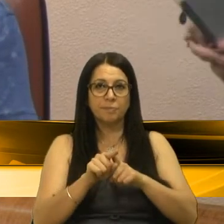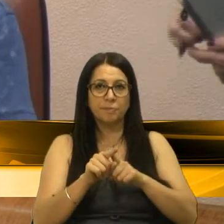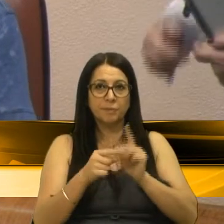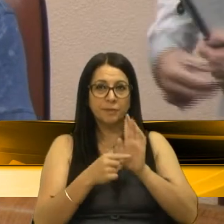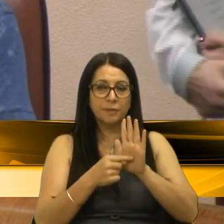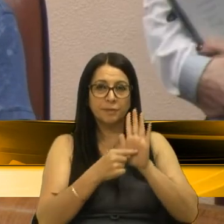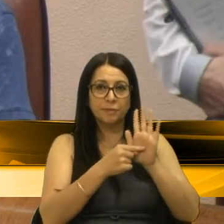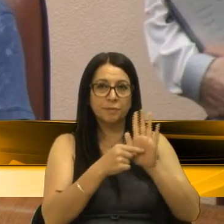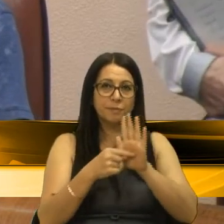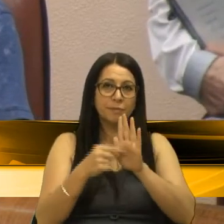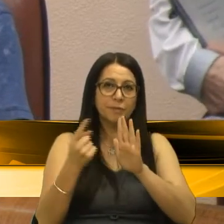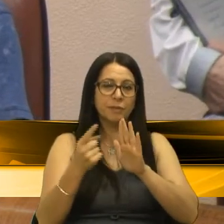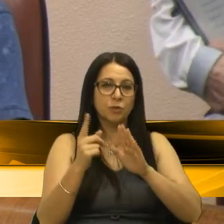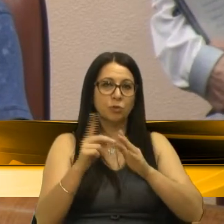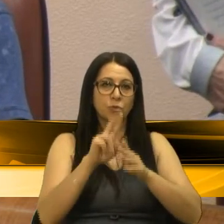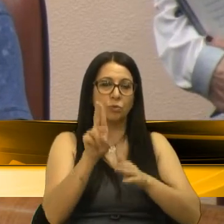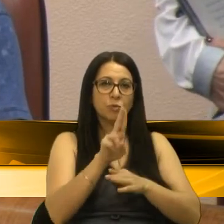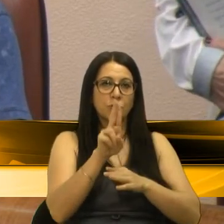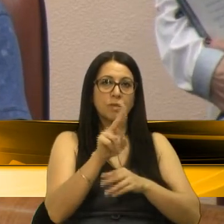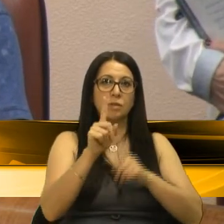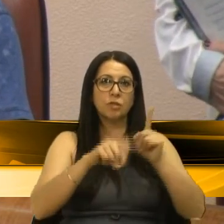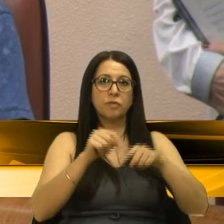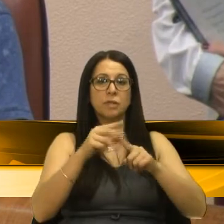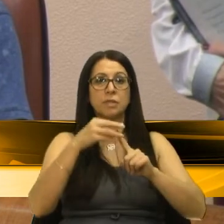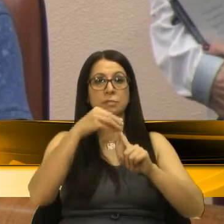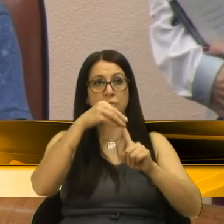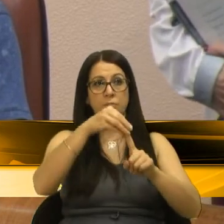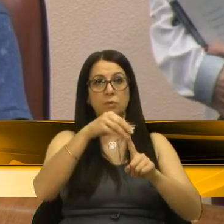ao atendimento exclusivo dos usuários da atividade principal,